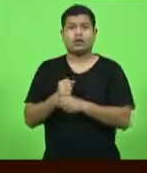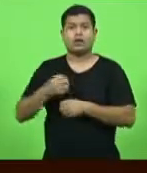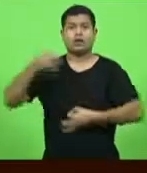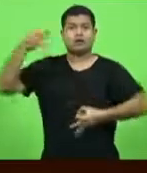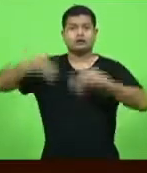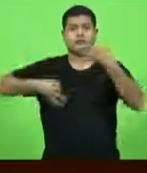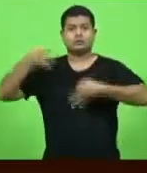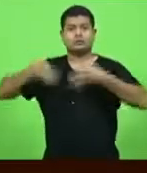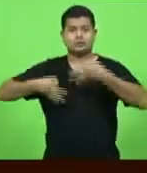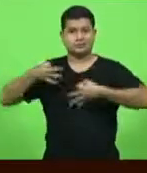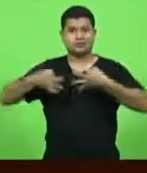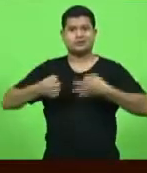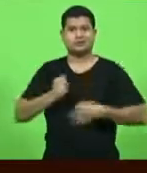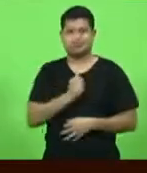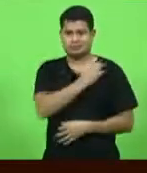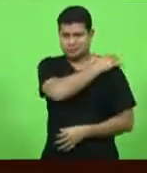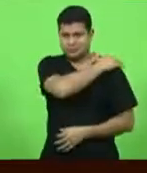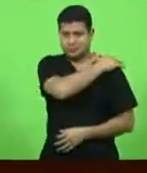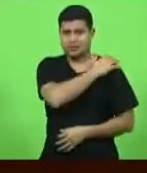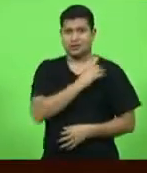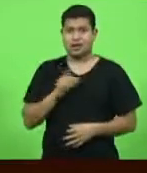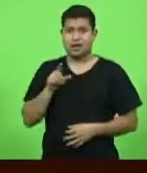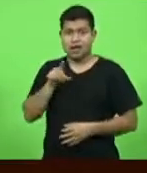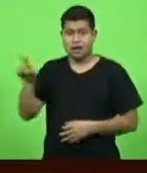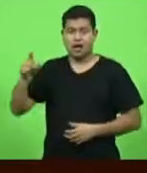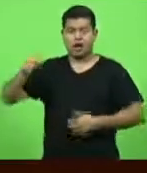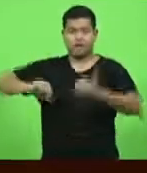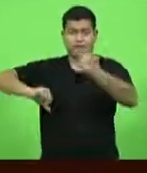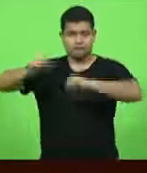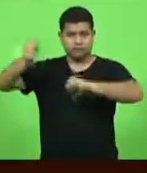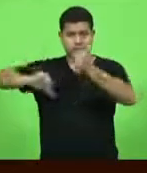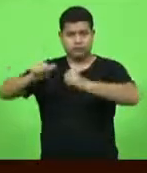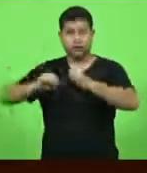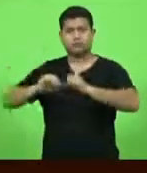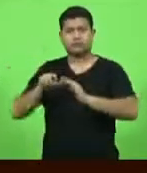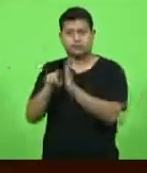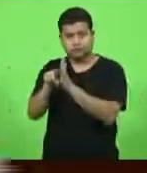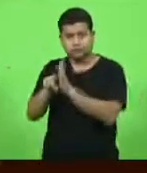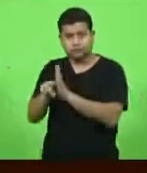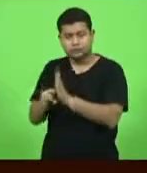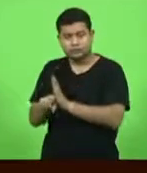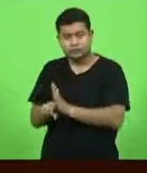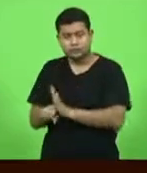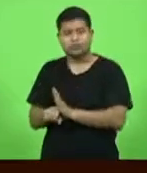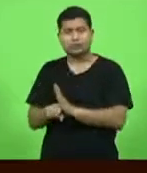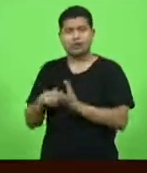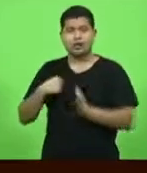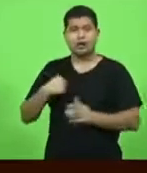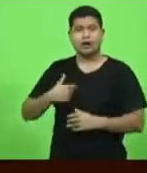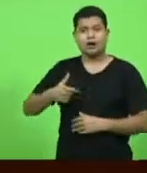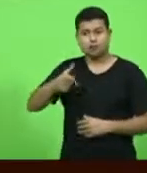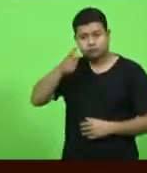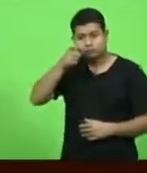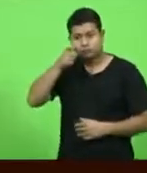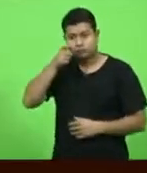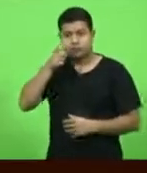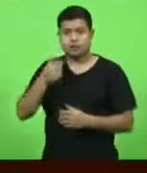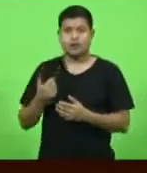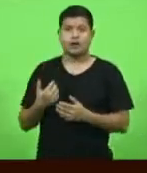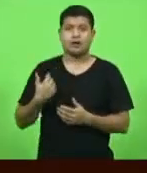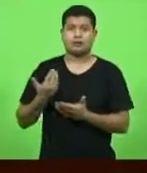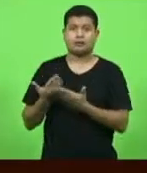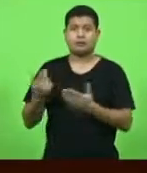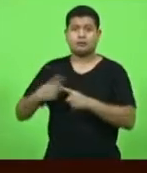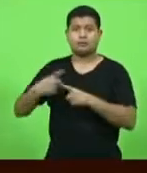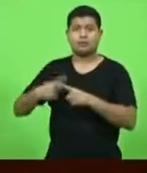militar já estão analisando e eu acompanhando Pari passu para ver porque